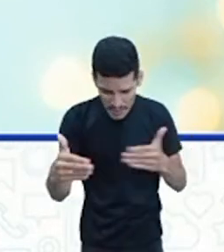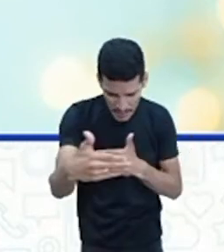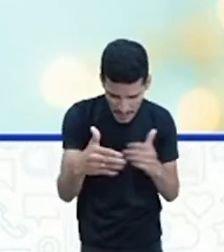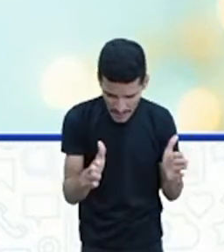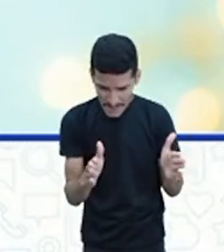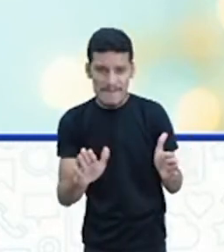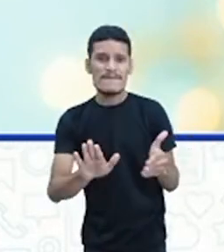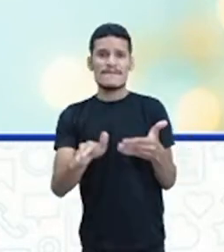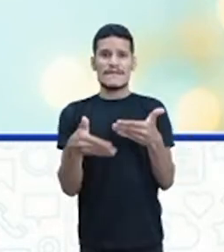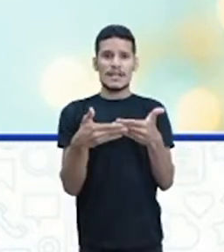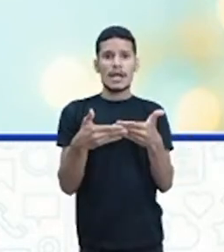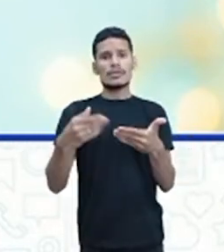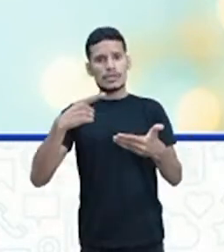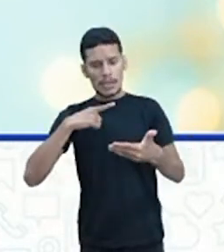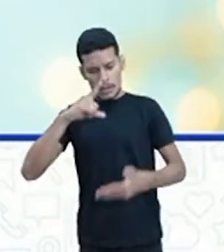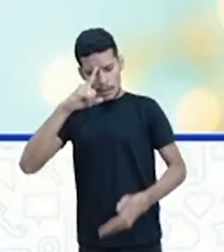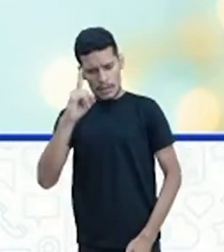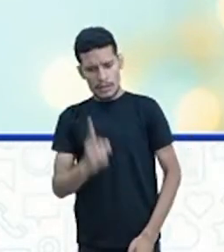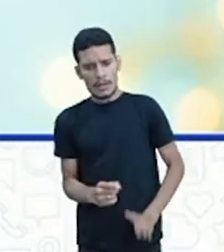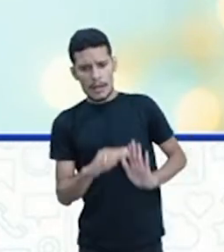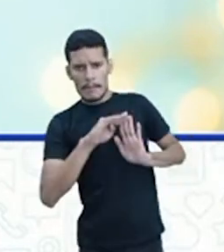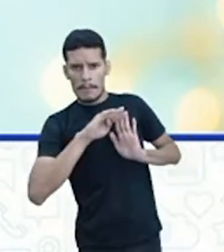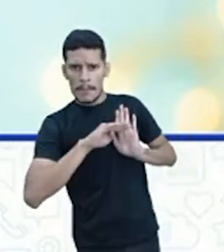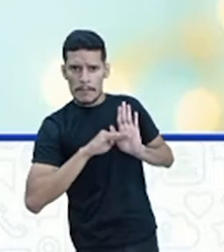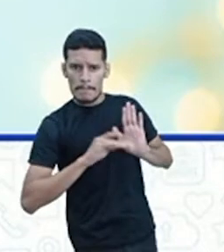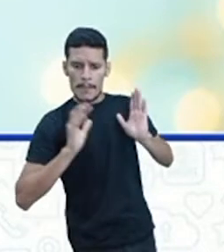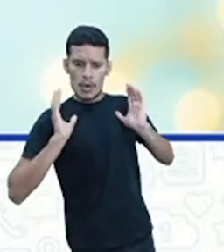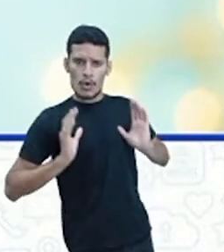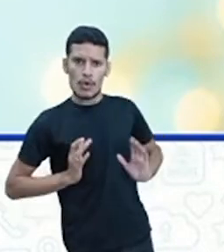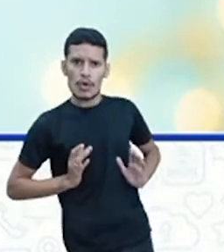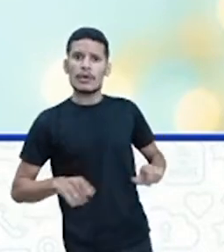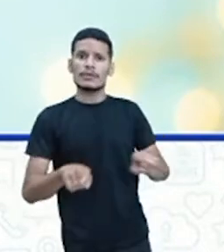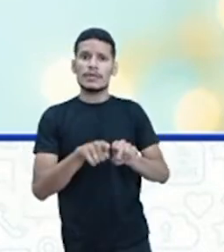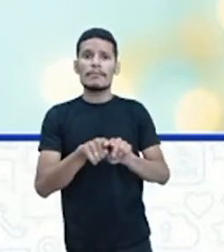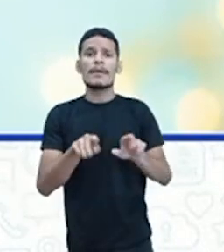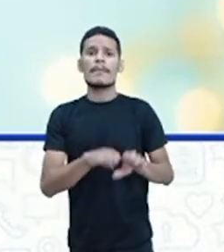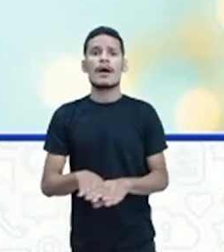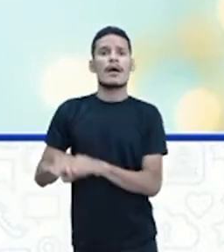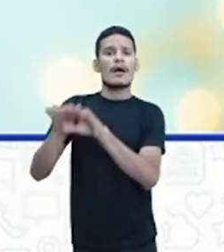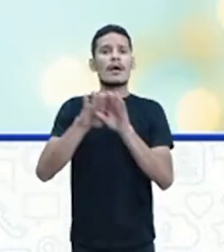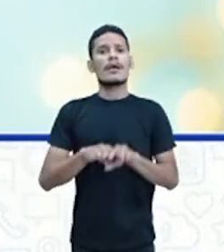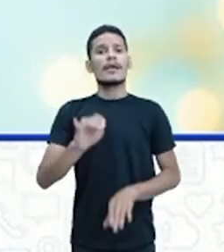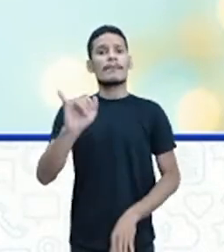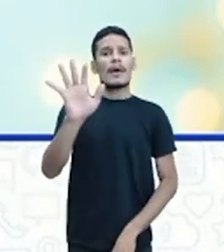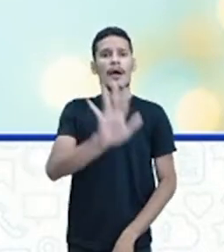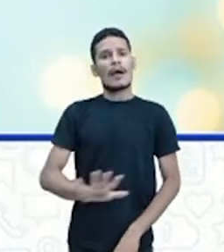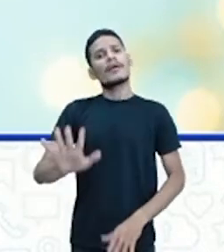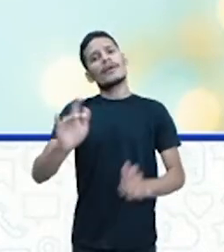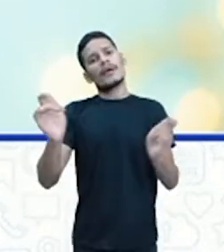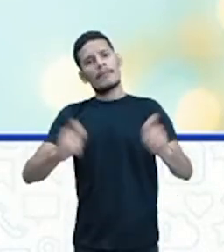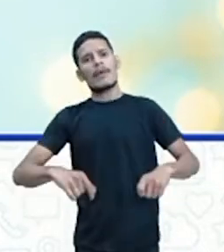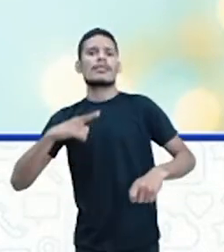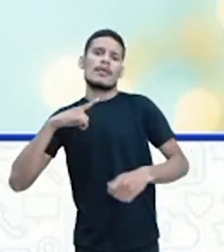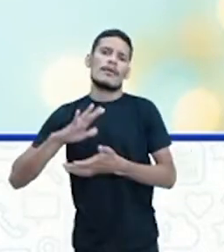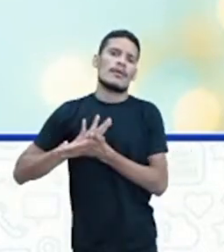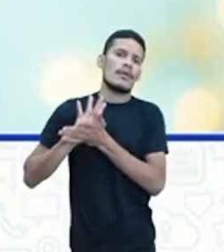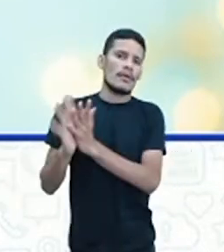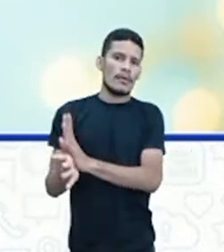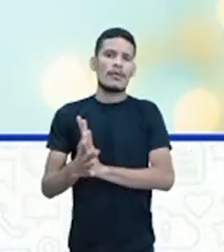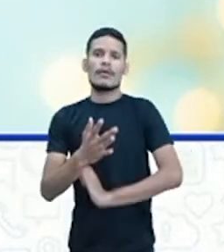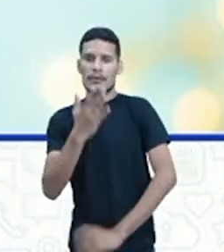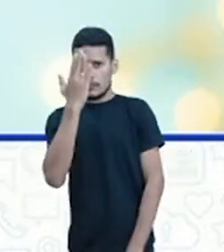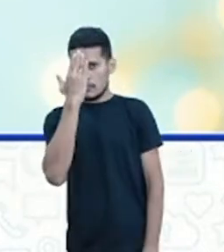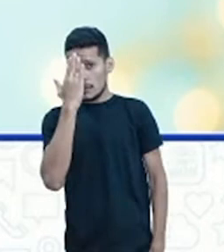rótulos, ditando seus comportamentos e padronizando sua imagem de forma bem preconceituosa. Por quê? É